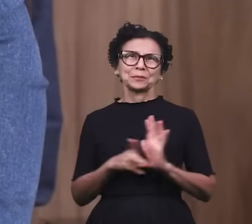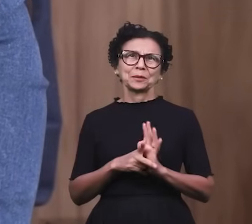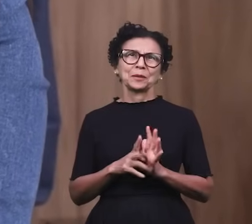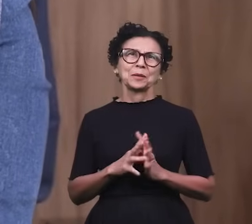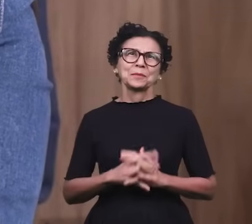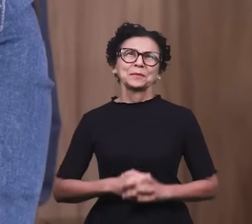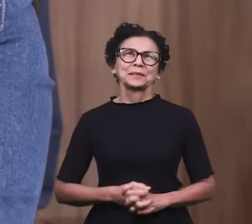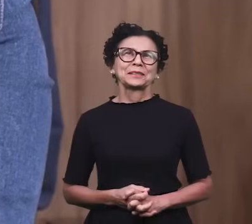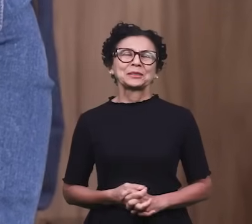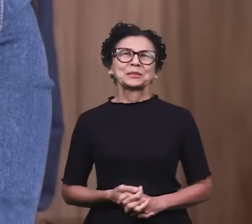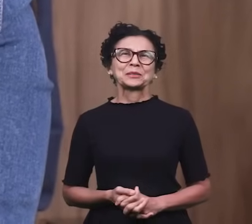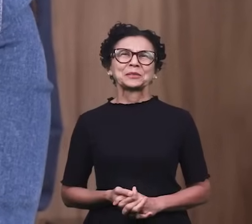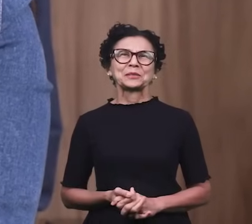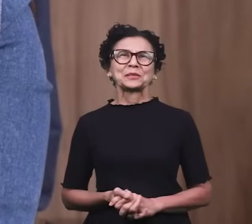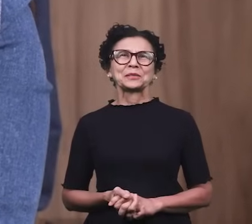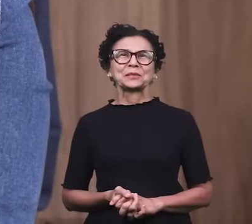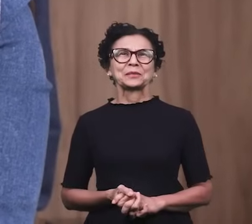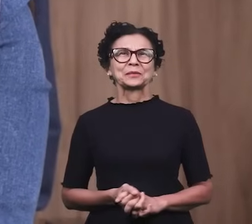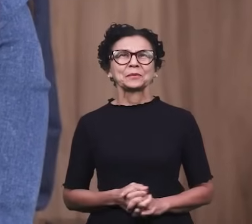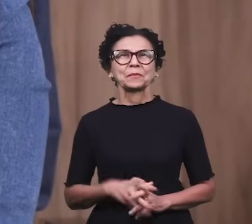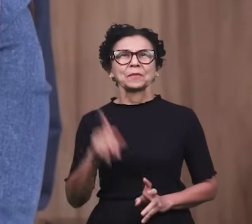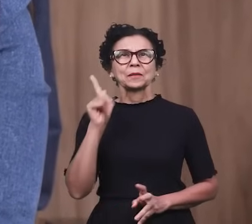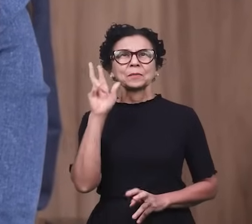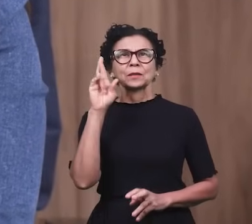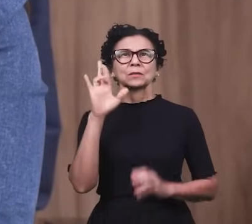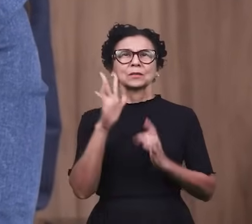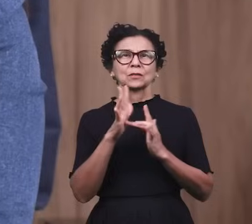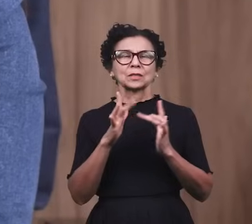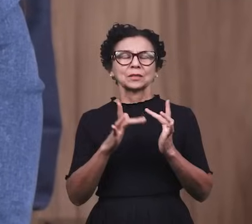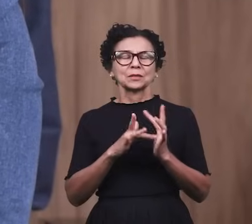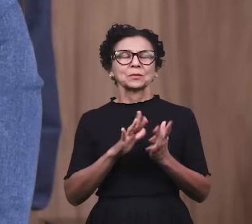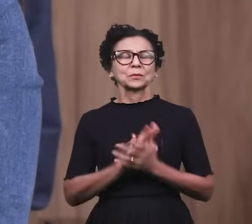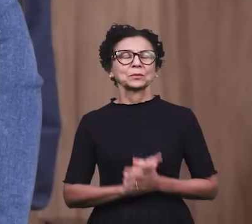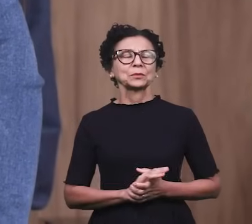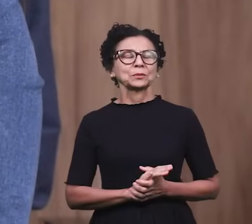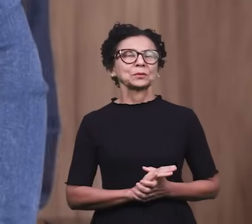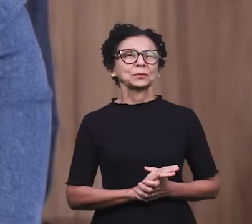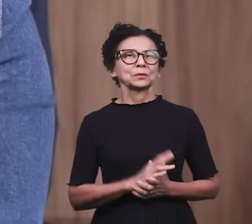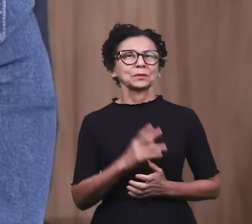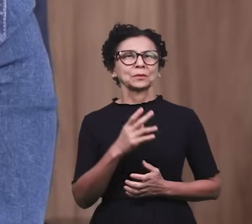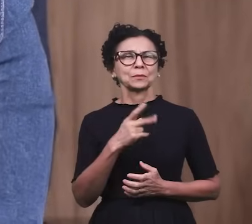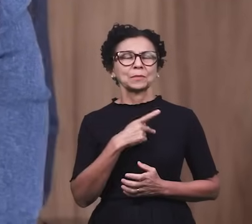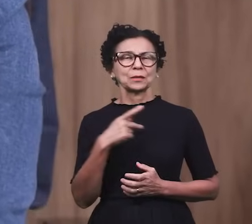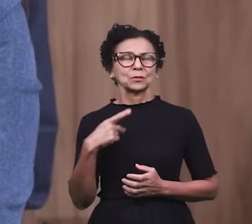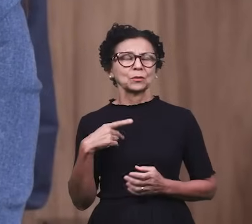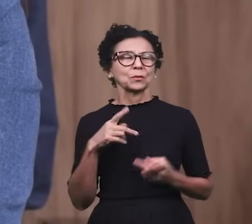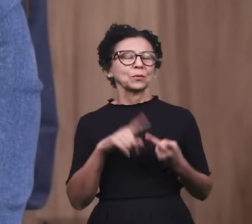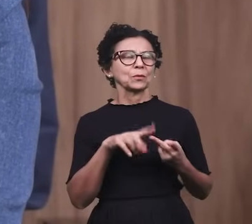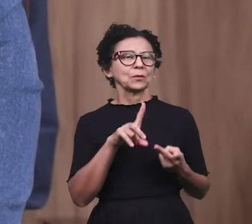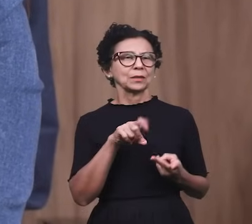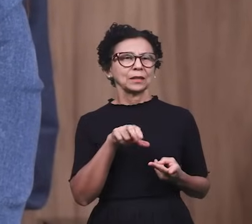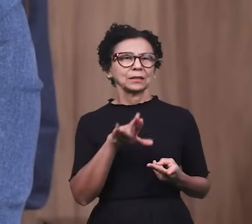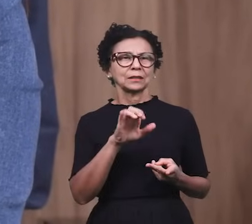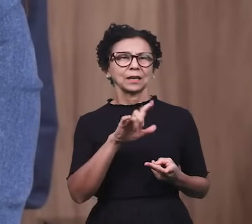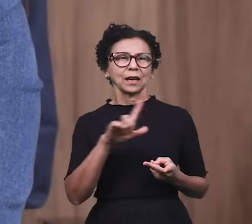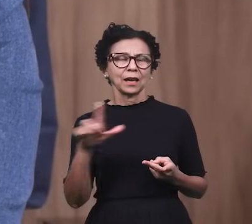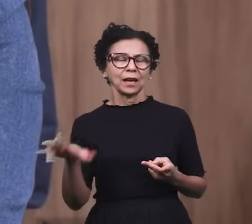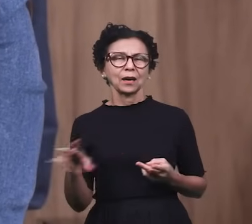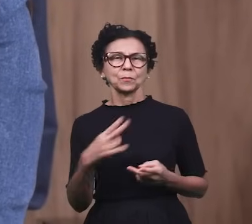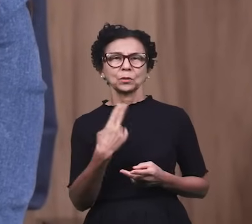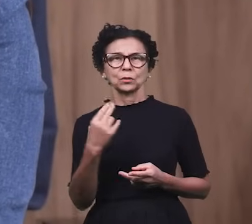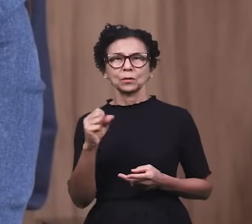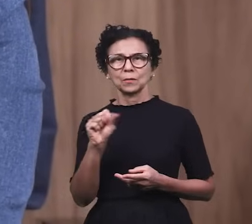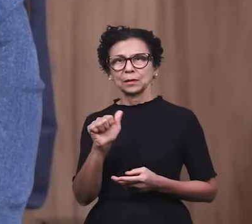português. Se apresenta, por gentileza. Pai Senhor, Daniel, pastor Josias, irmãos que estão nos assistindo, meu nome é Sara